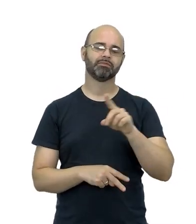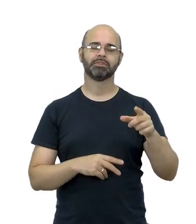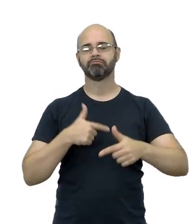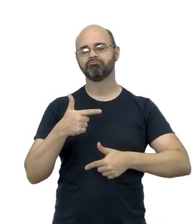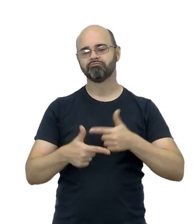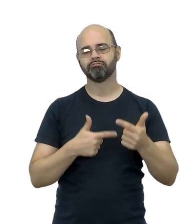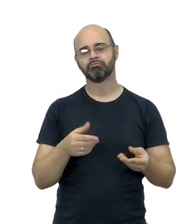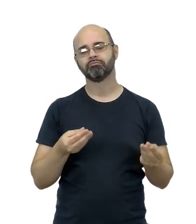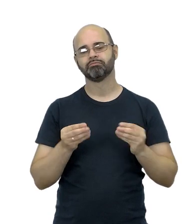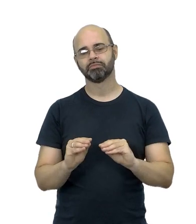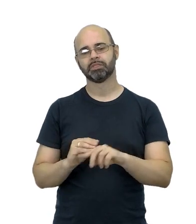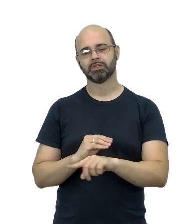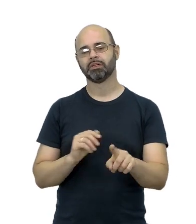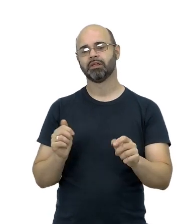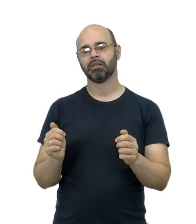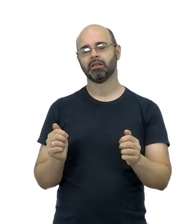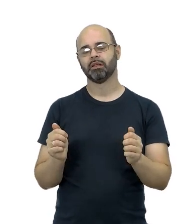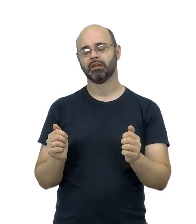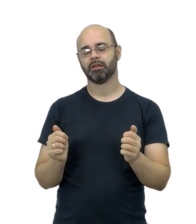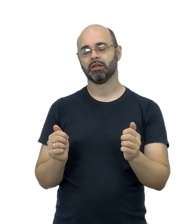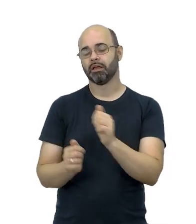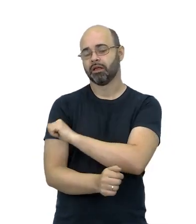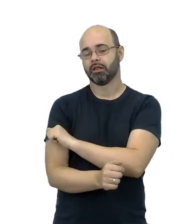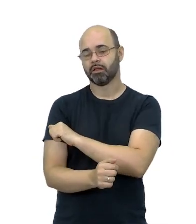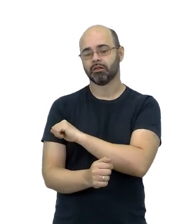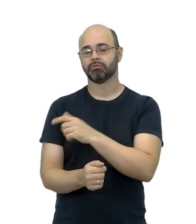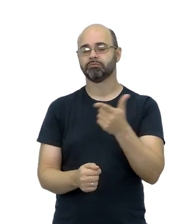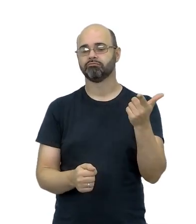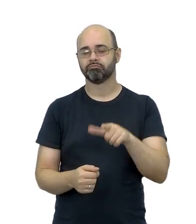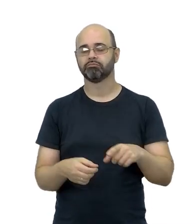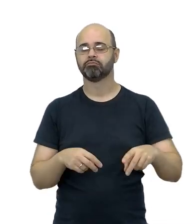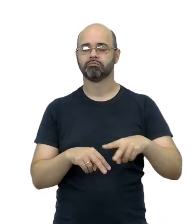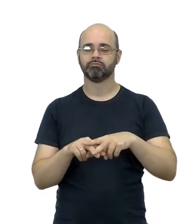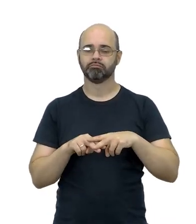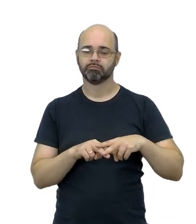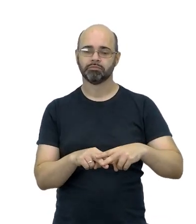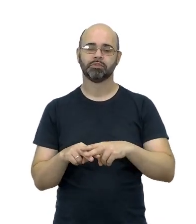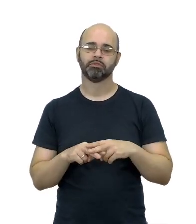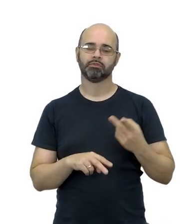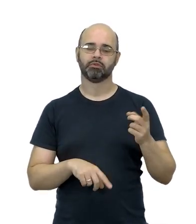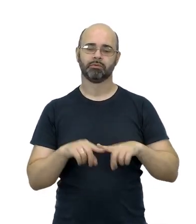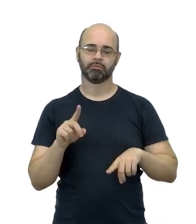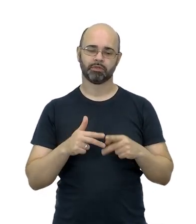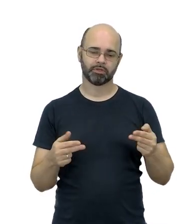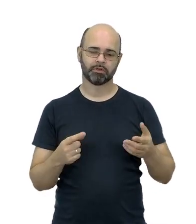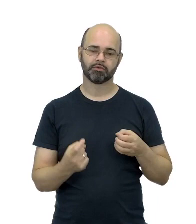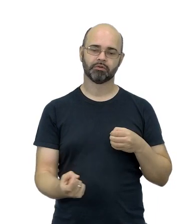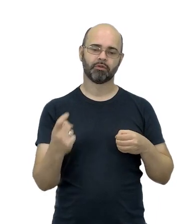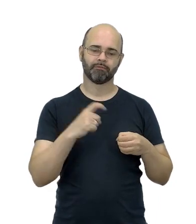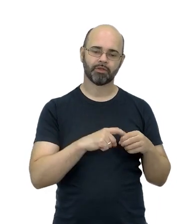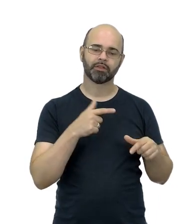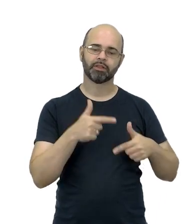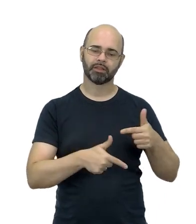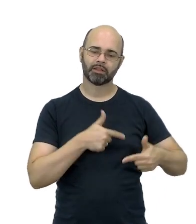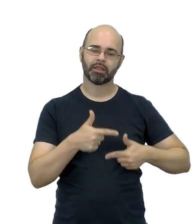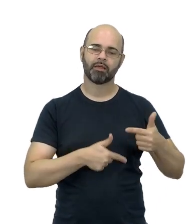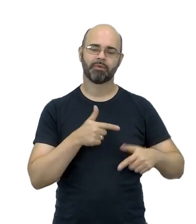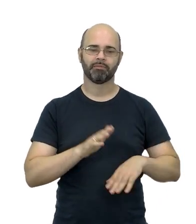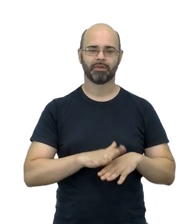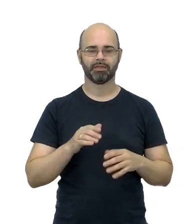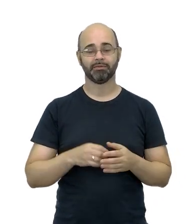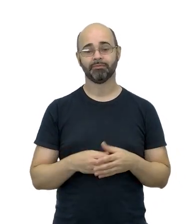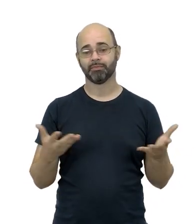ali com os seus alunos, né? Revisitando, no fundo, o material e podendo planejar melhor esse trabalho. Hoje a